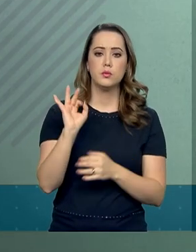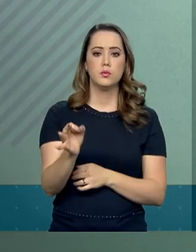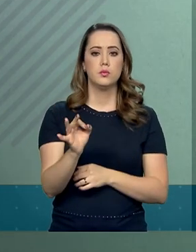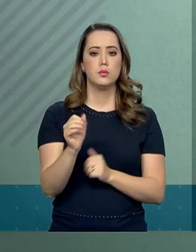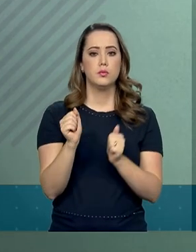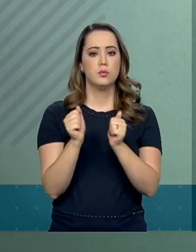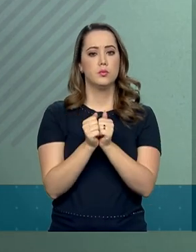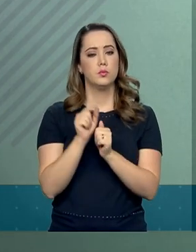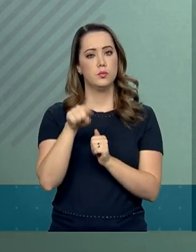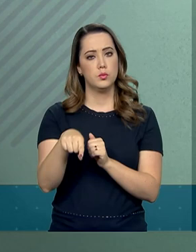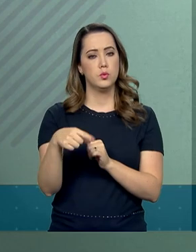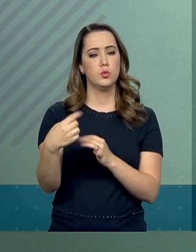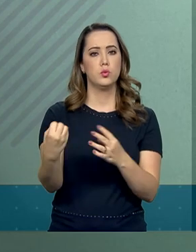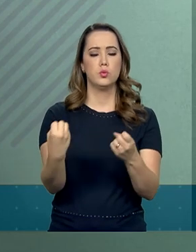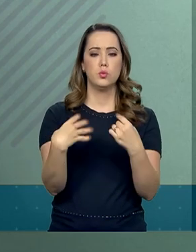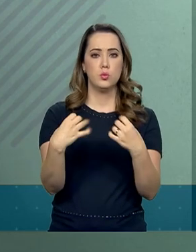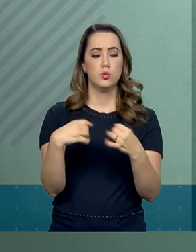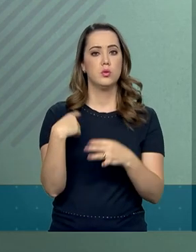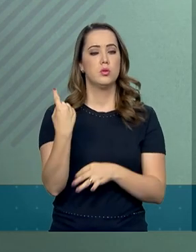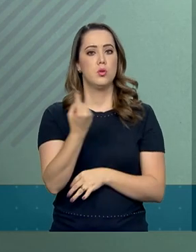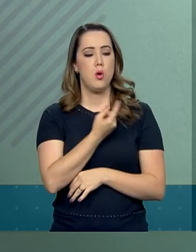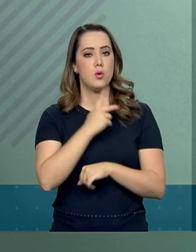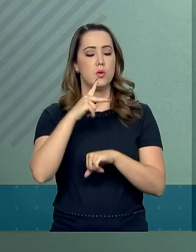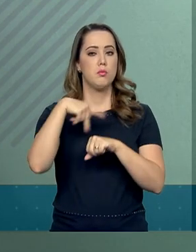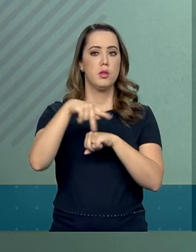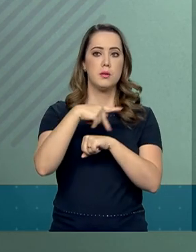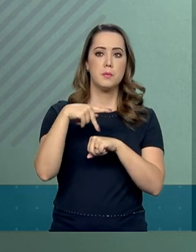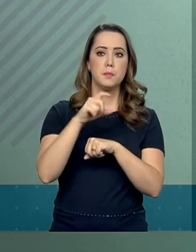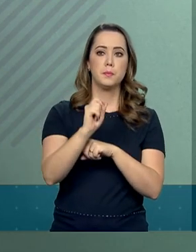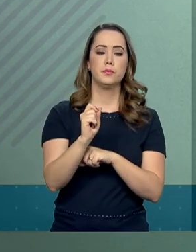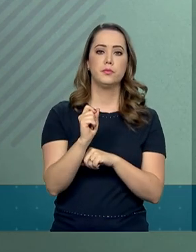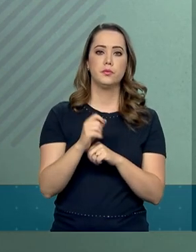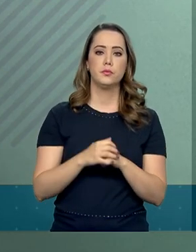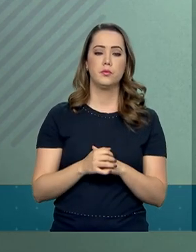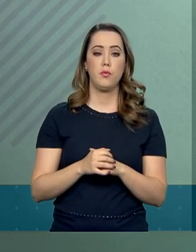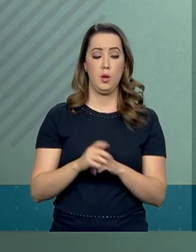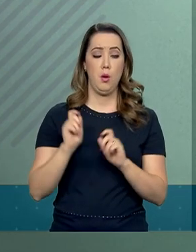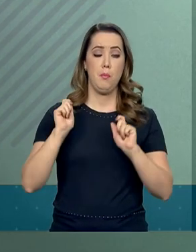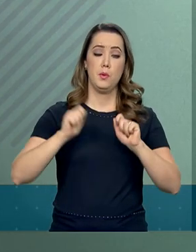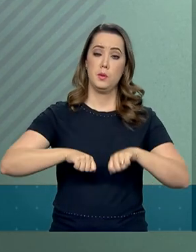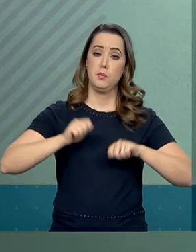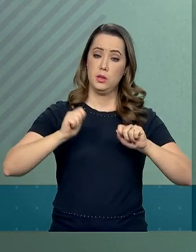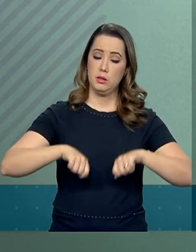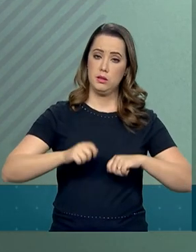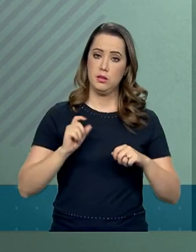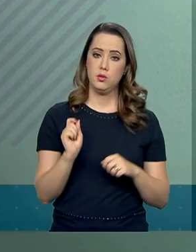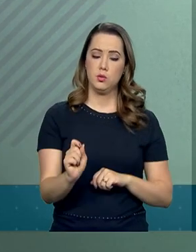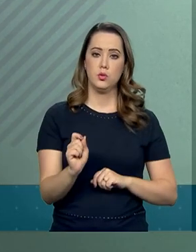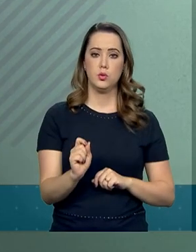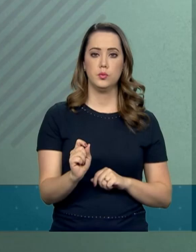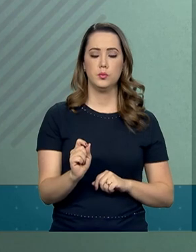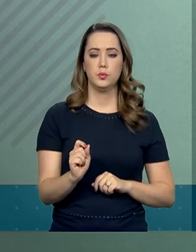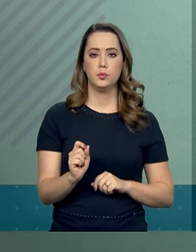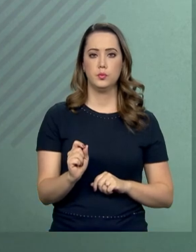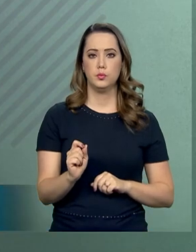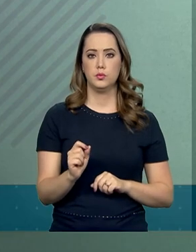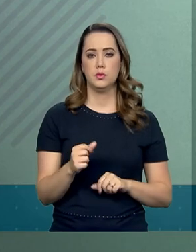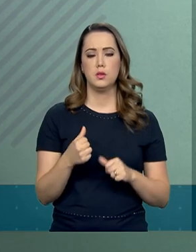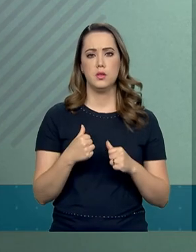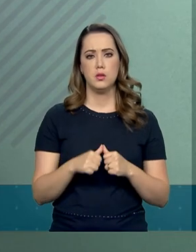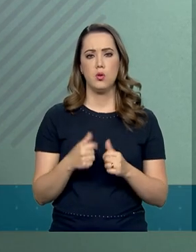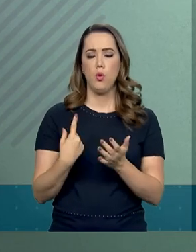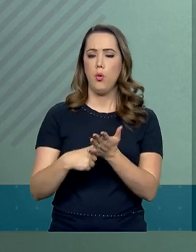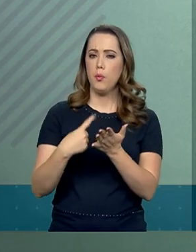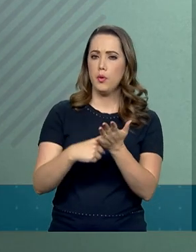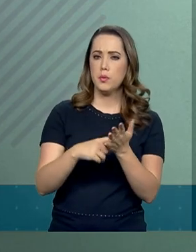sua orientação de que o nosso país tivesse a possibilidade de estabelecer um